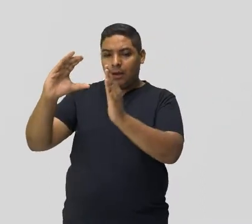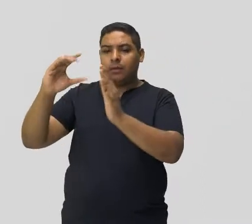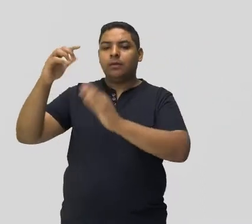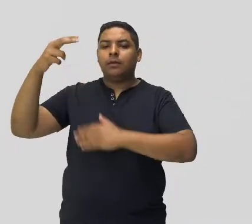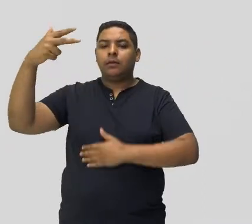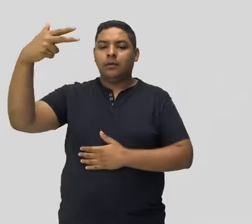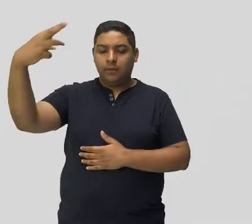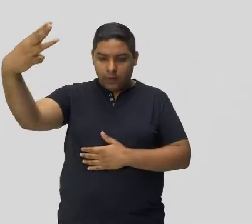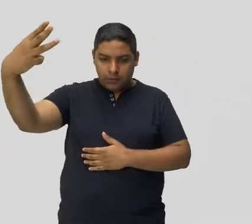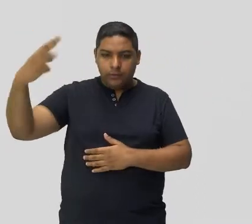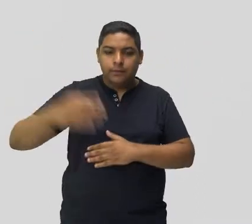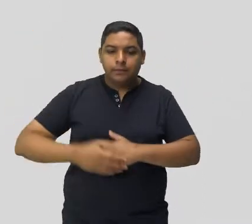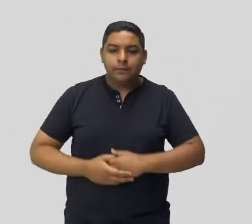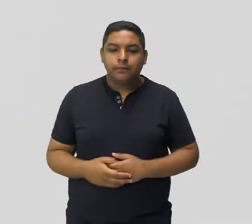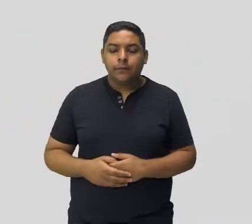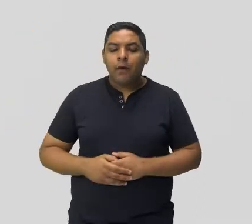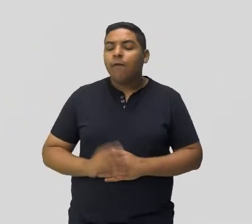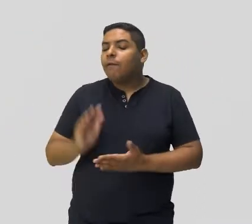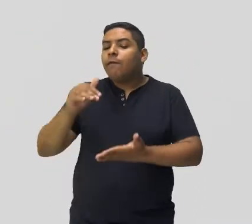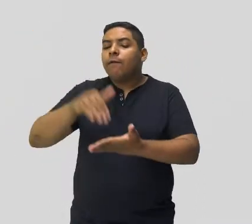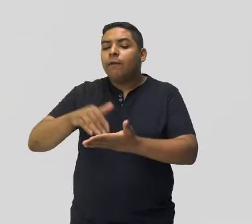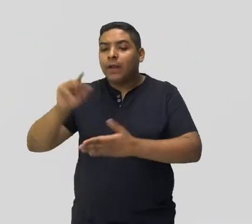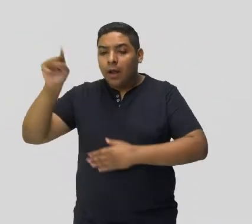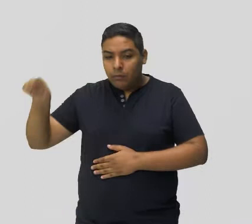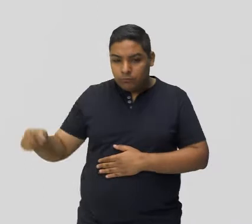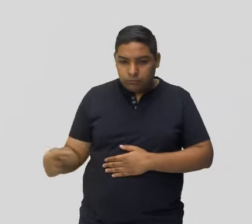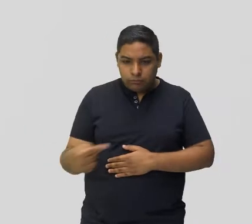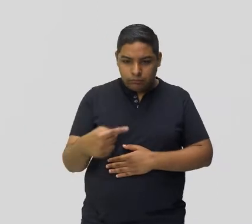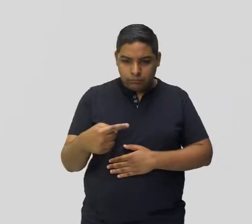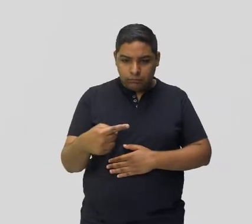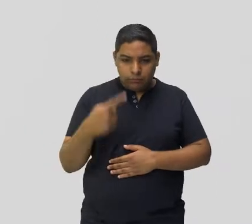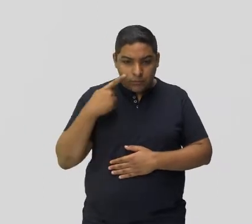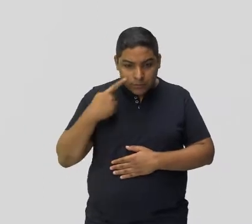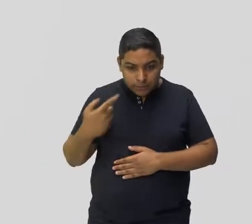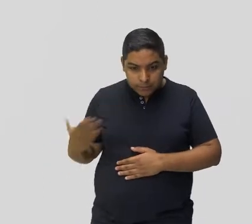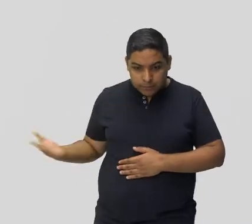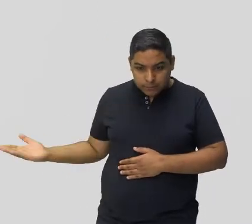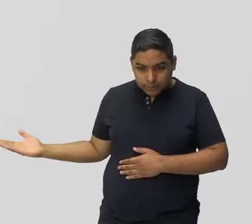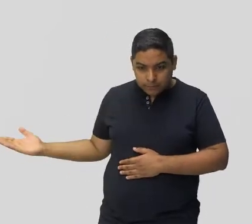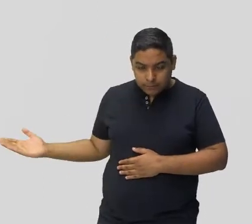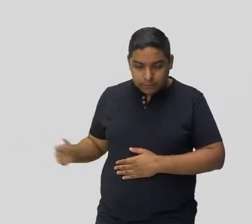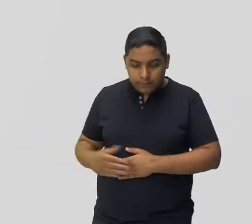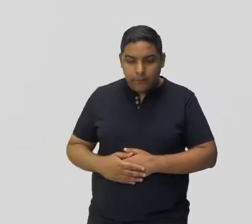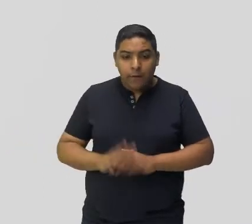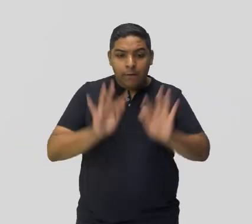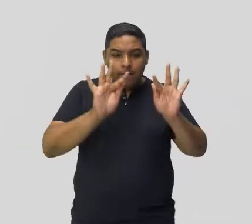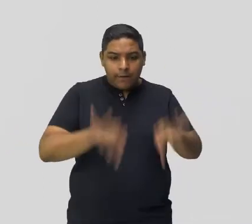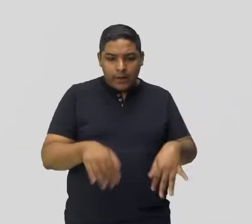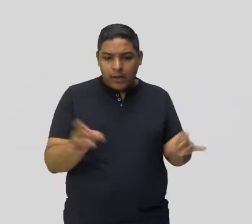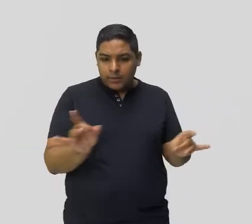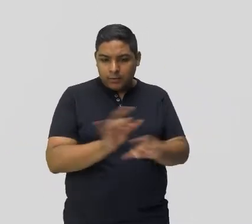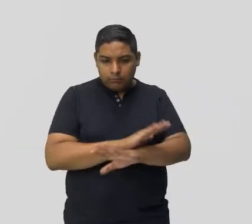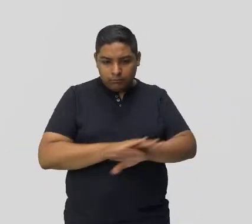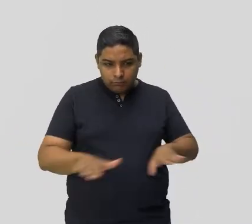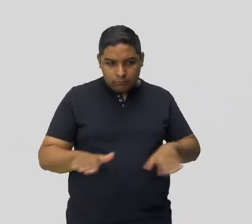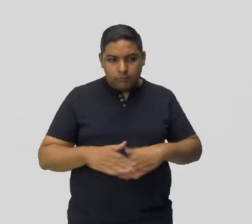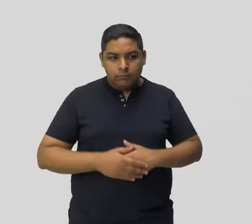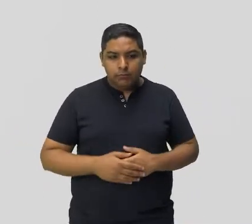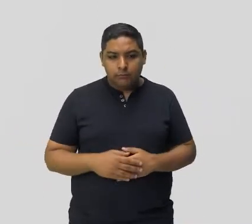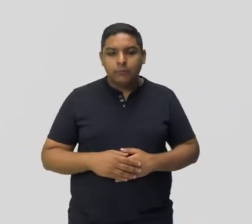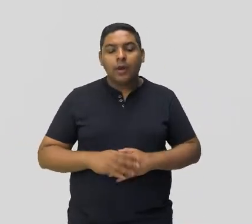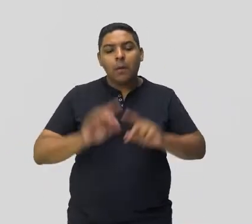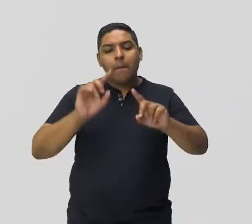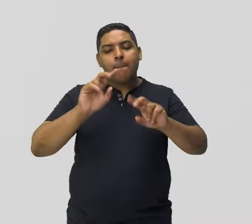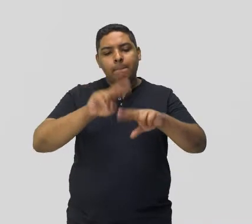vai terminar aqui, vai fechar o ciclo do nosso circuito, tá certo? Nosso circuito elétrico. Nós